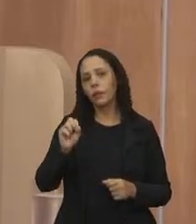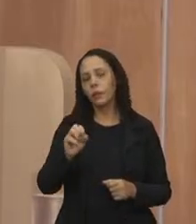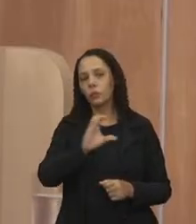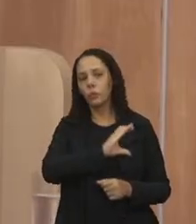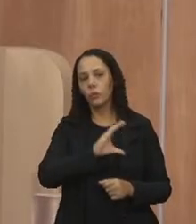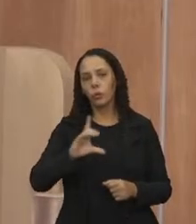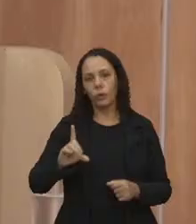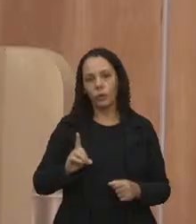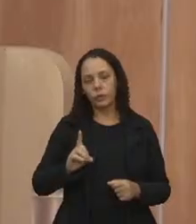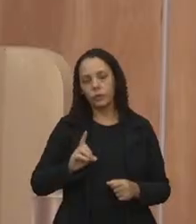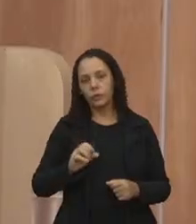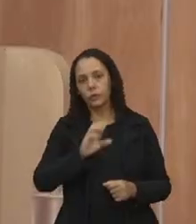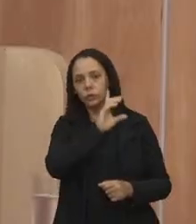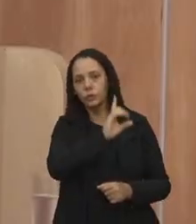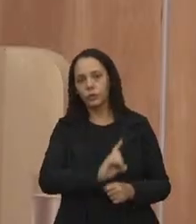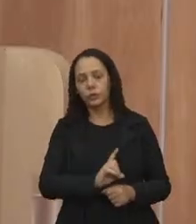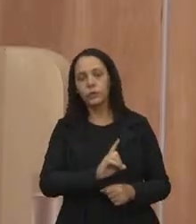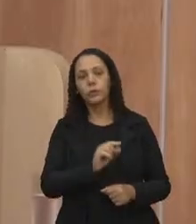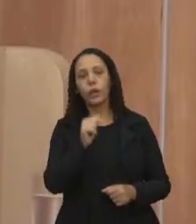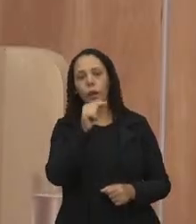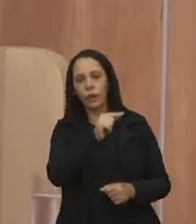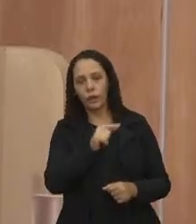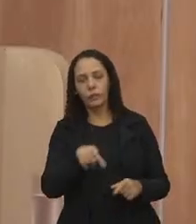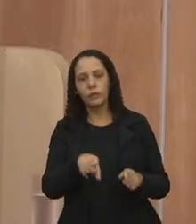de extensão lá do Instituto Federal.